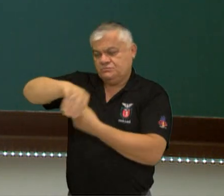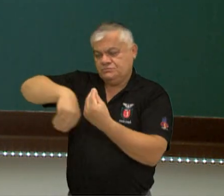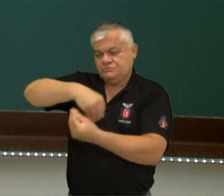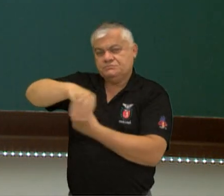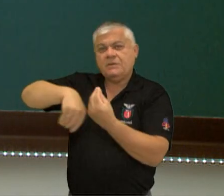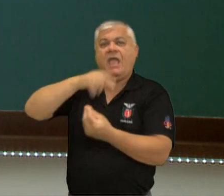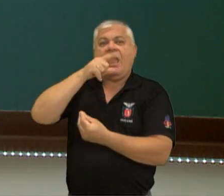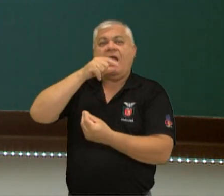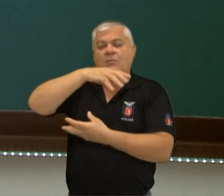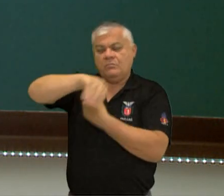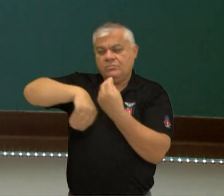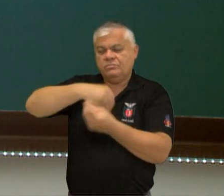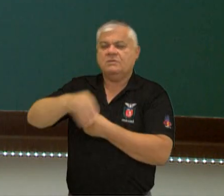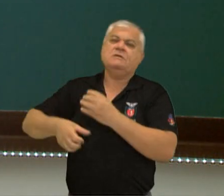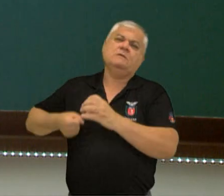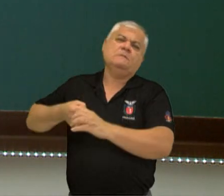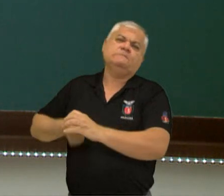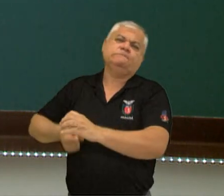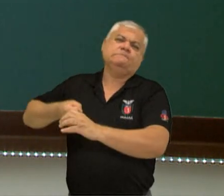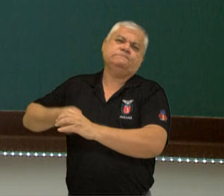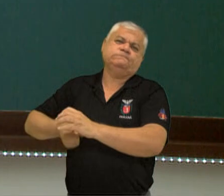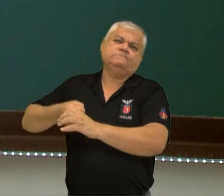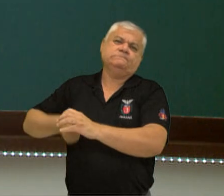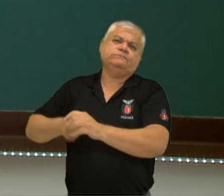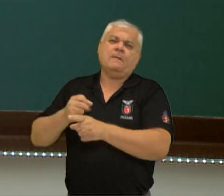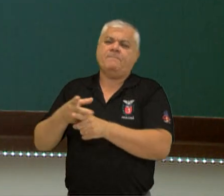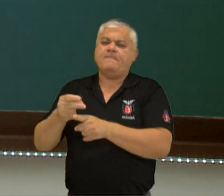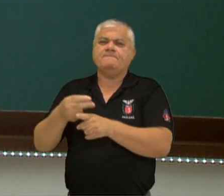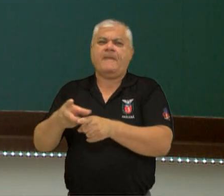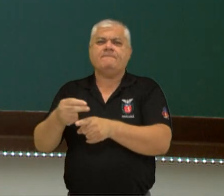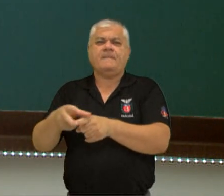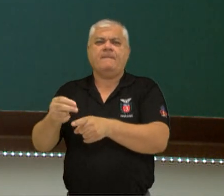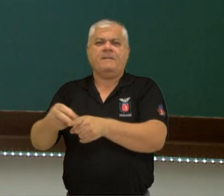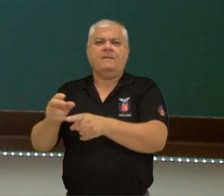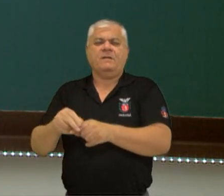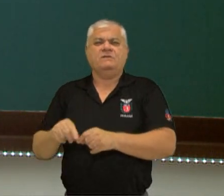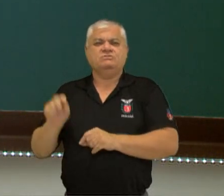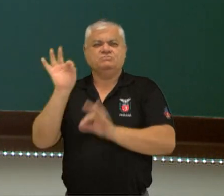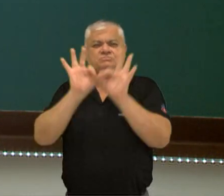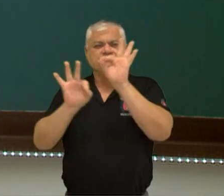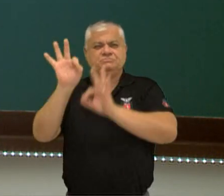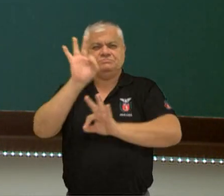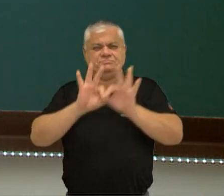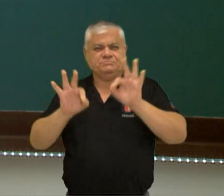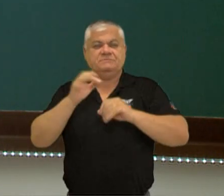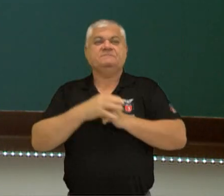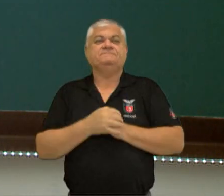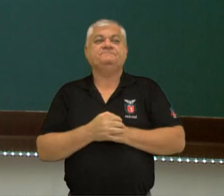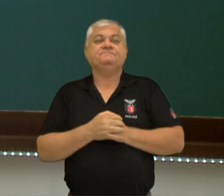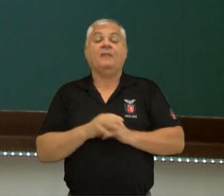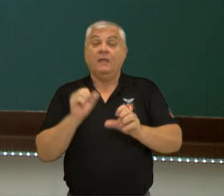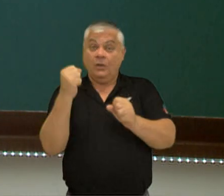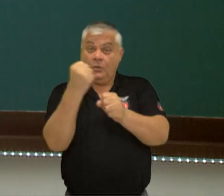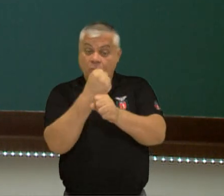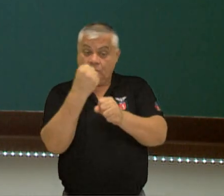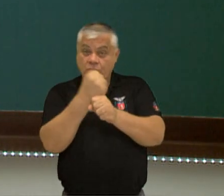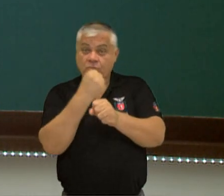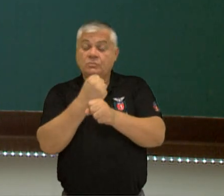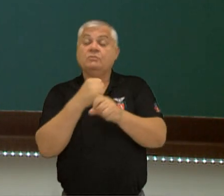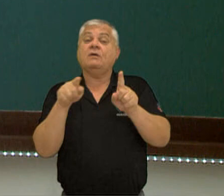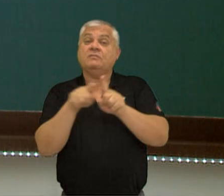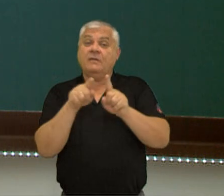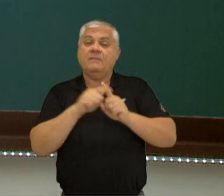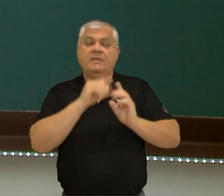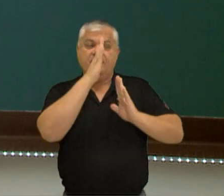quantidade e espalha pela plantação, eliminando aí os insetos, por exemplo. Na construção civil, a gente adiciona solvente à